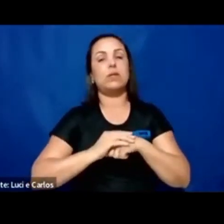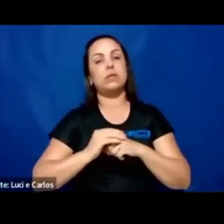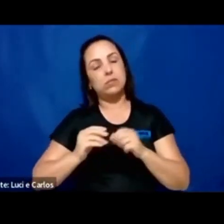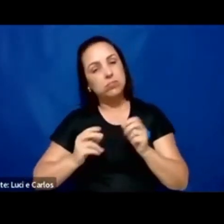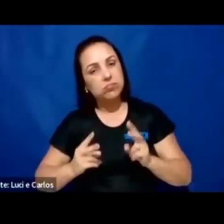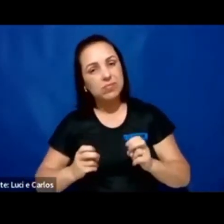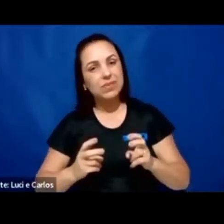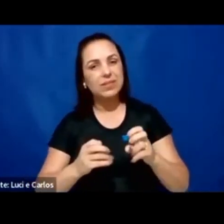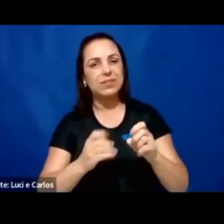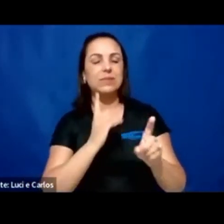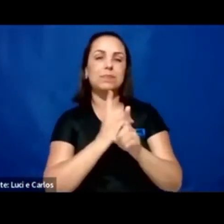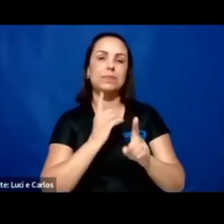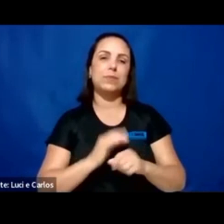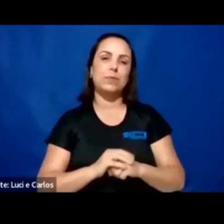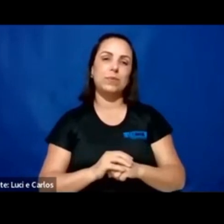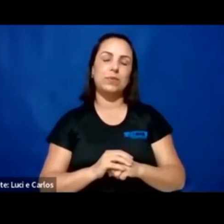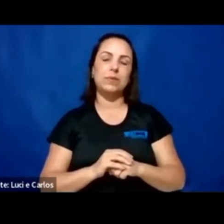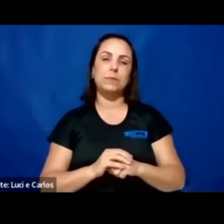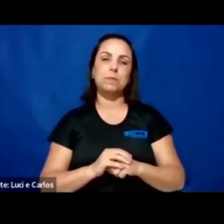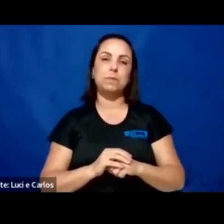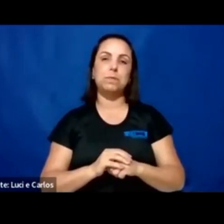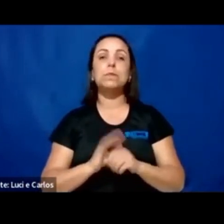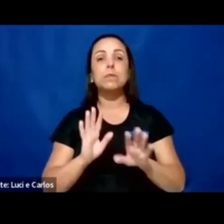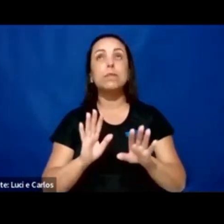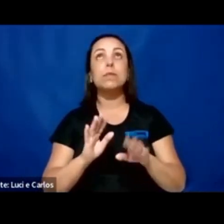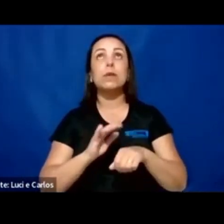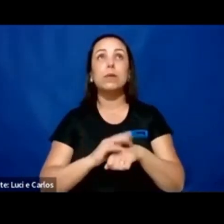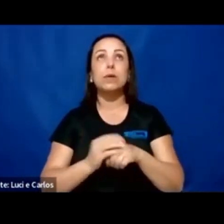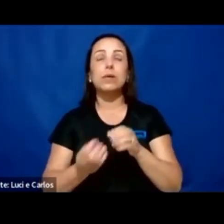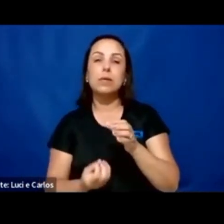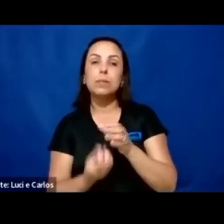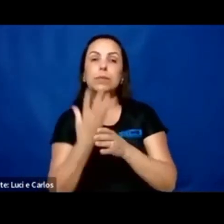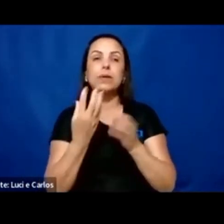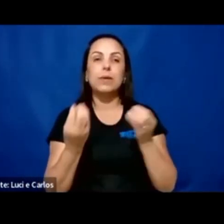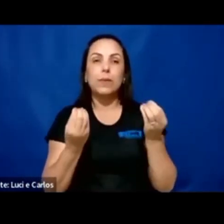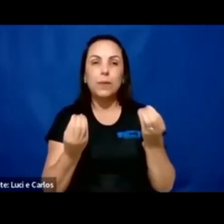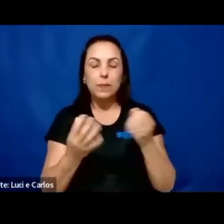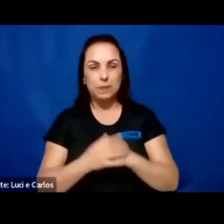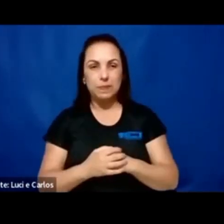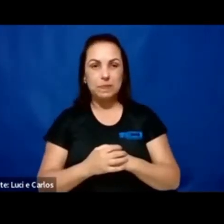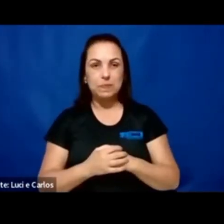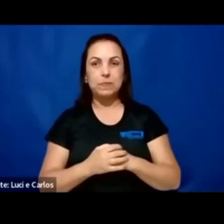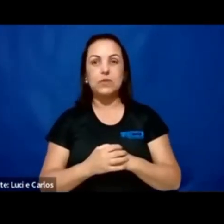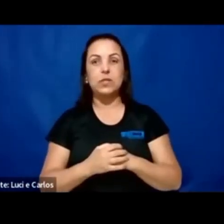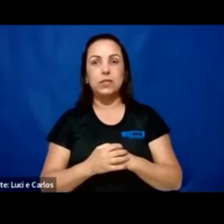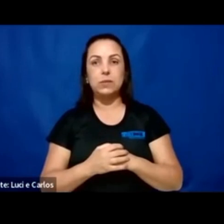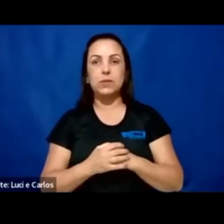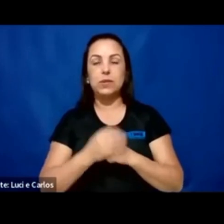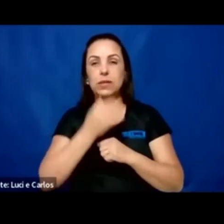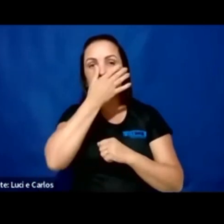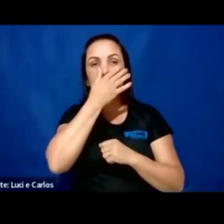câncer e não tratar, por exemplo, o vírus. Aos outros restantes, entre 75%